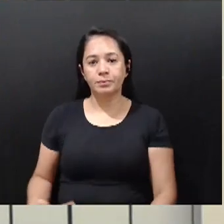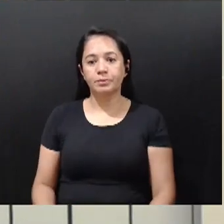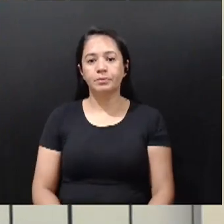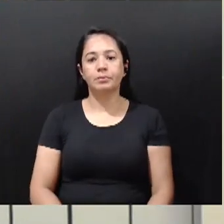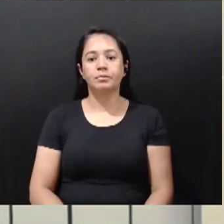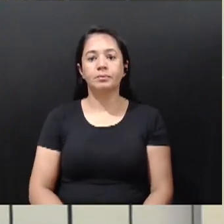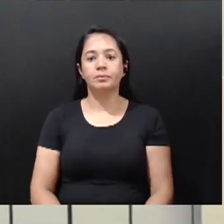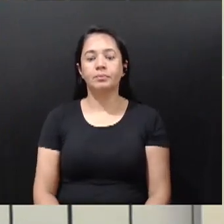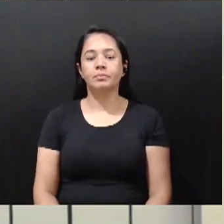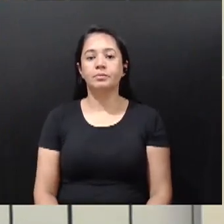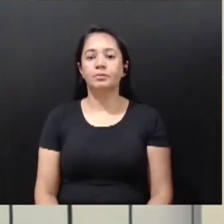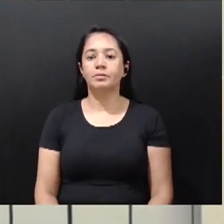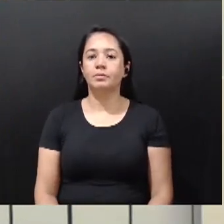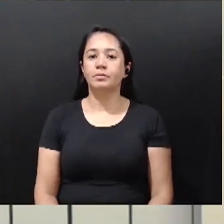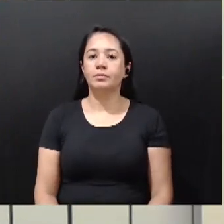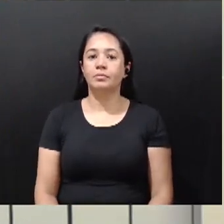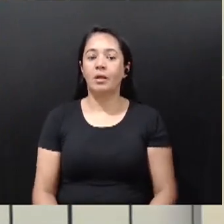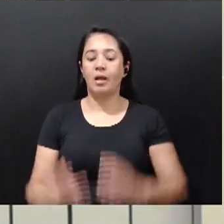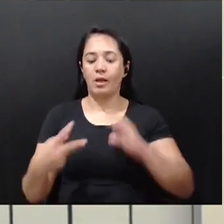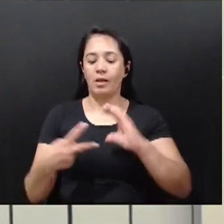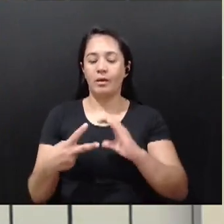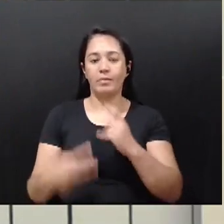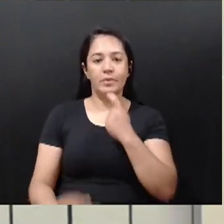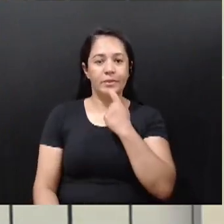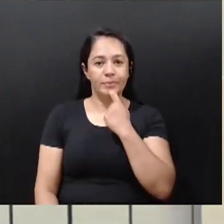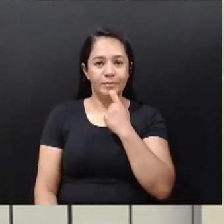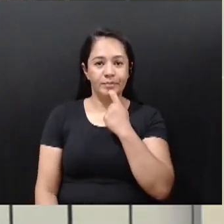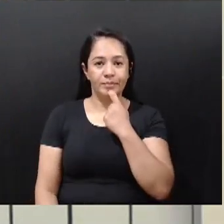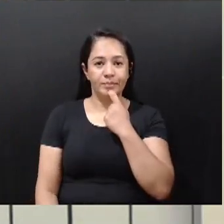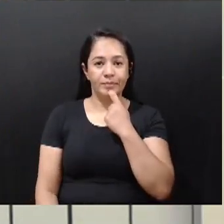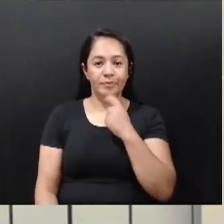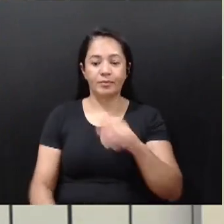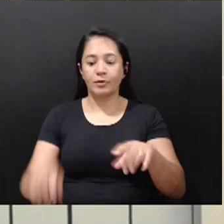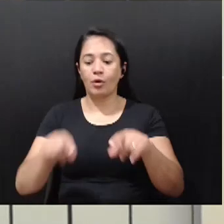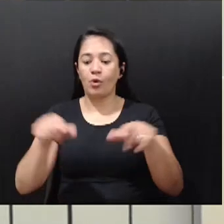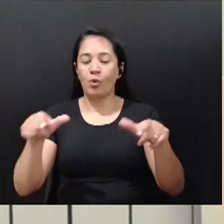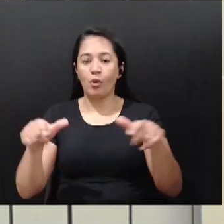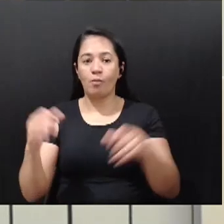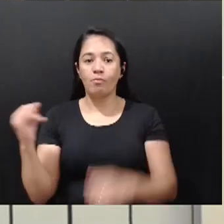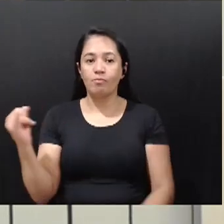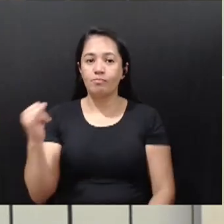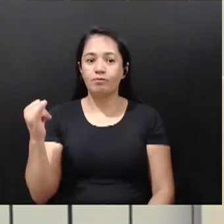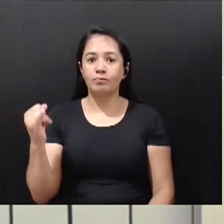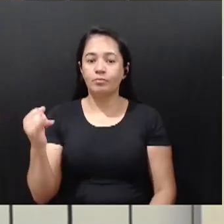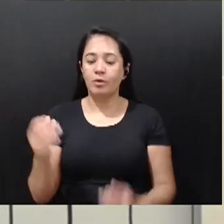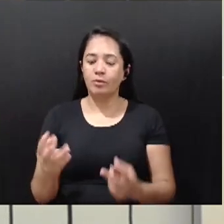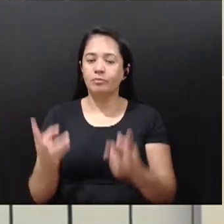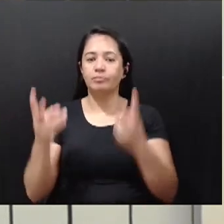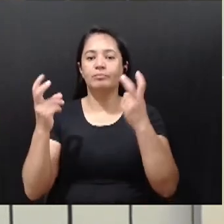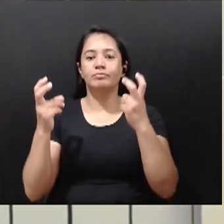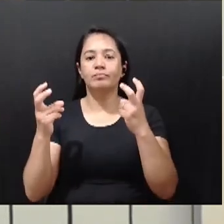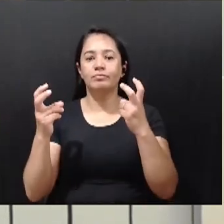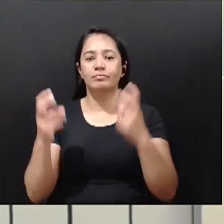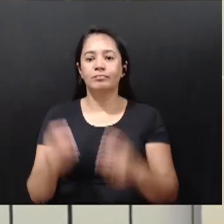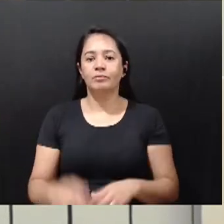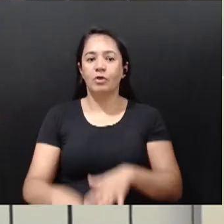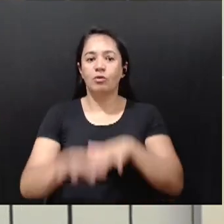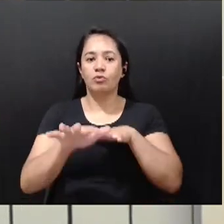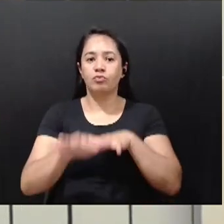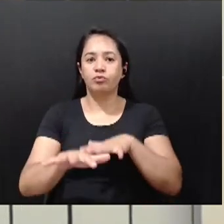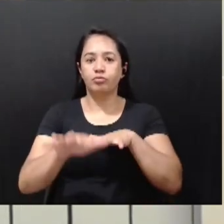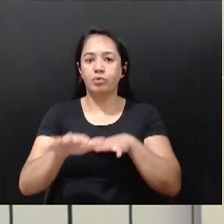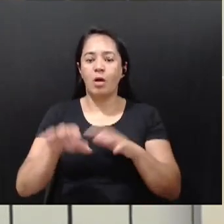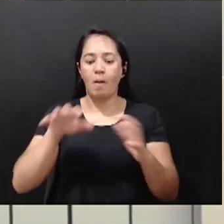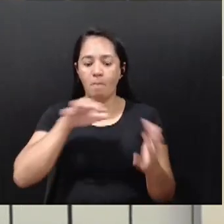A Câmara Municipal de Campinas foi palco de um importante reconhecimento. A Marcha Mundial das Mulheres